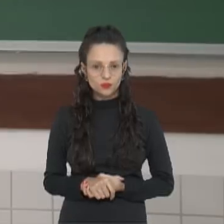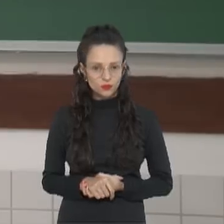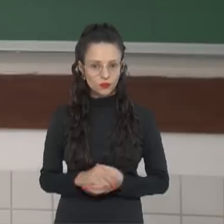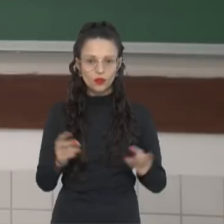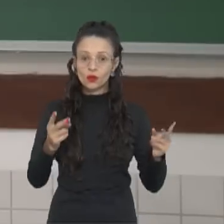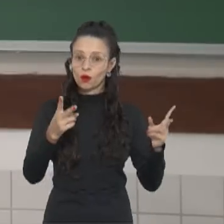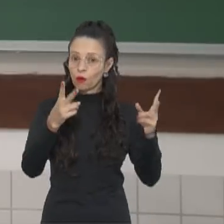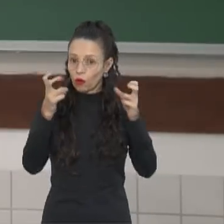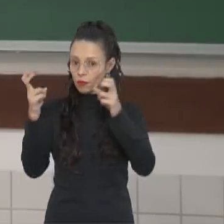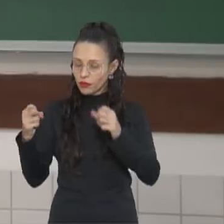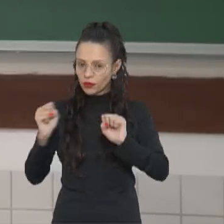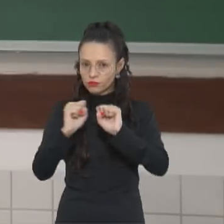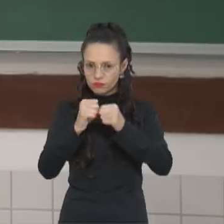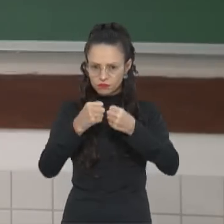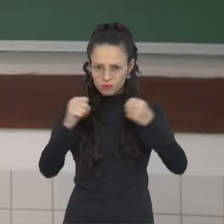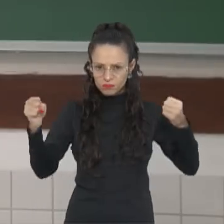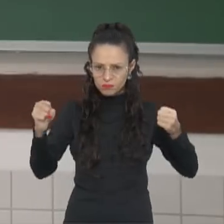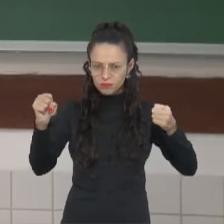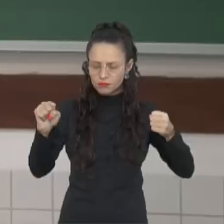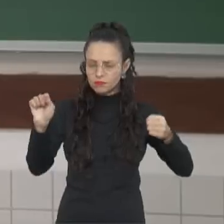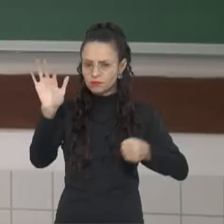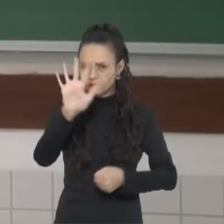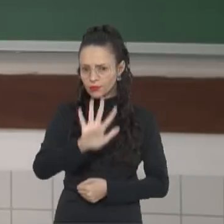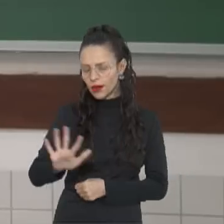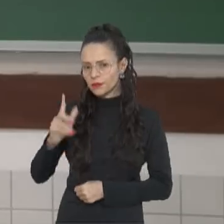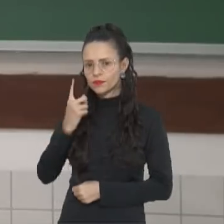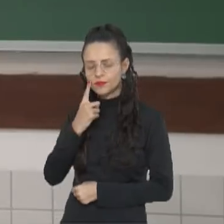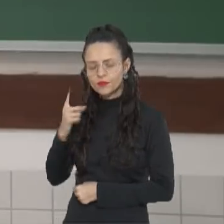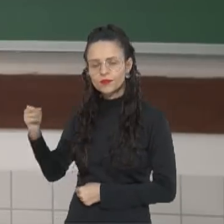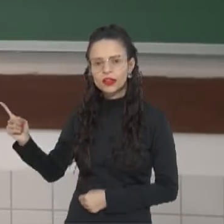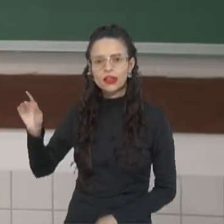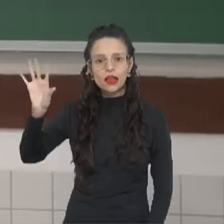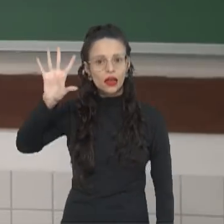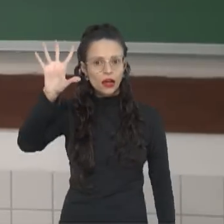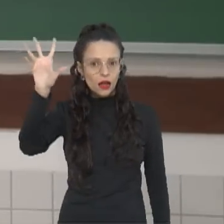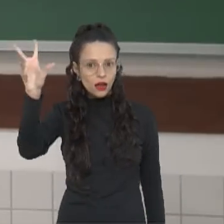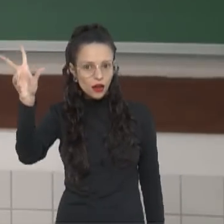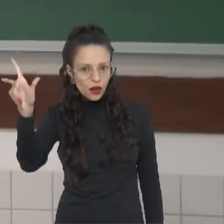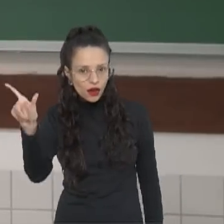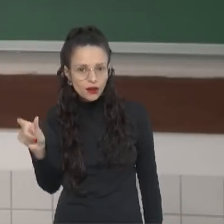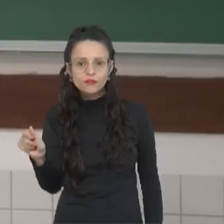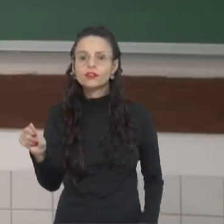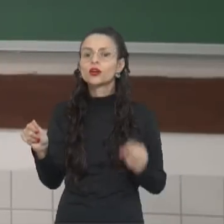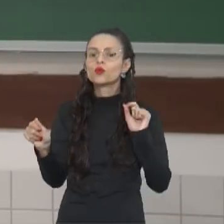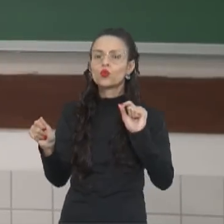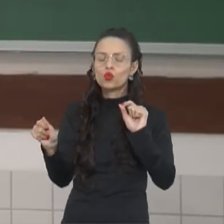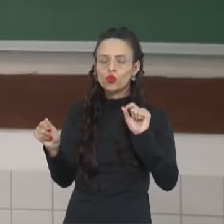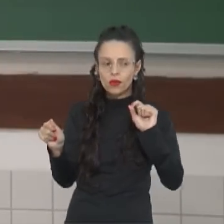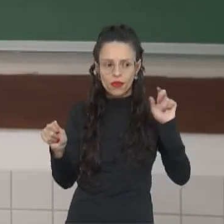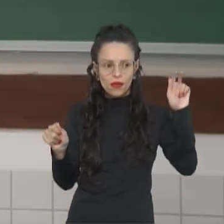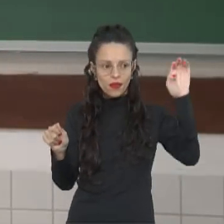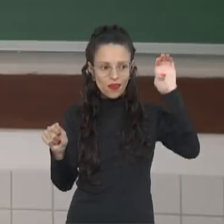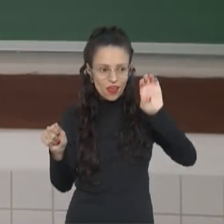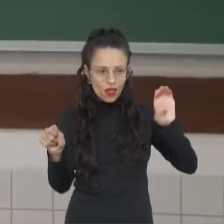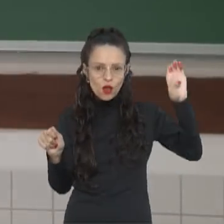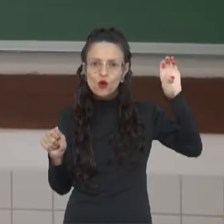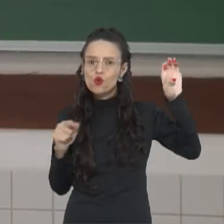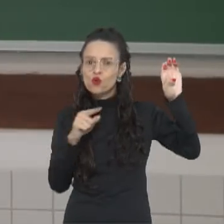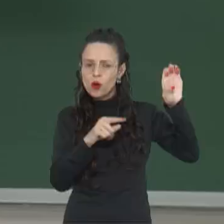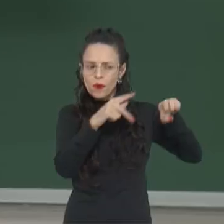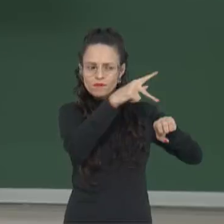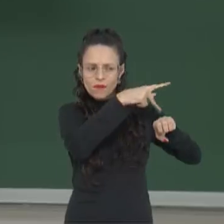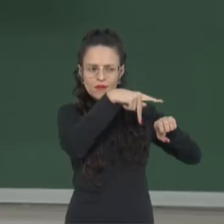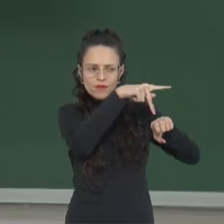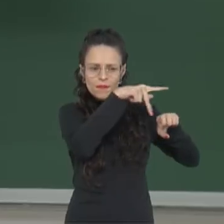Observando esse mapa, você percebeu que o continente africano foi dominado por países europeus. Você tem aí